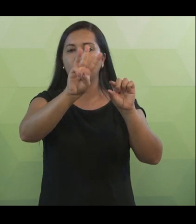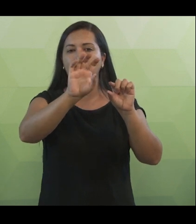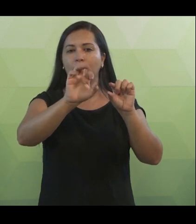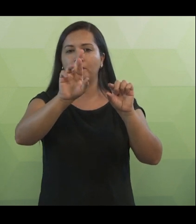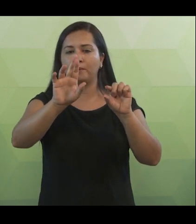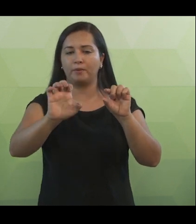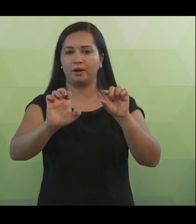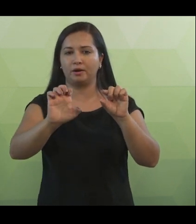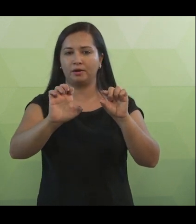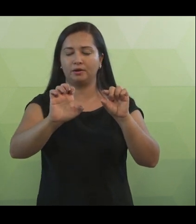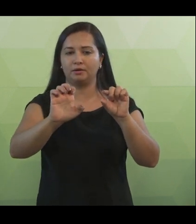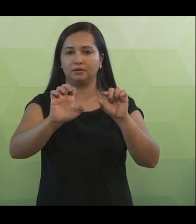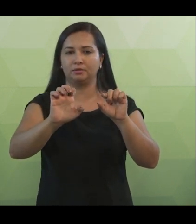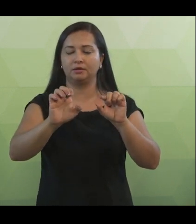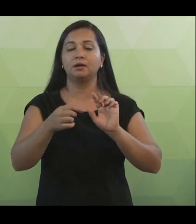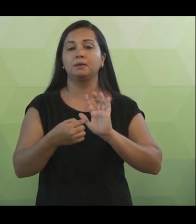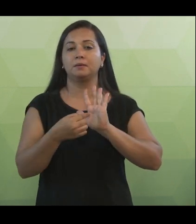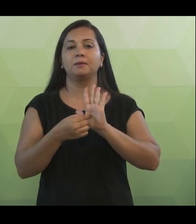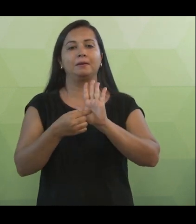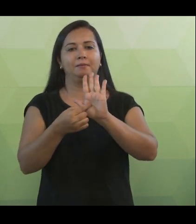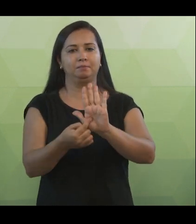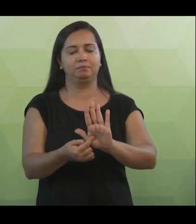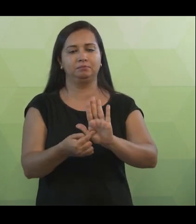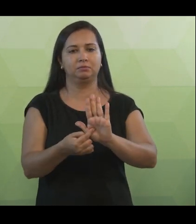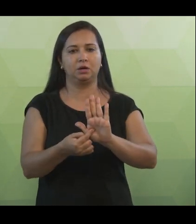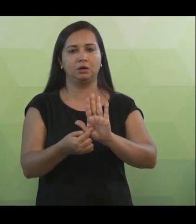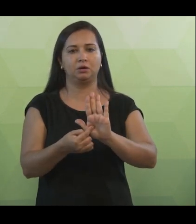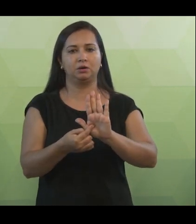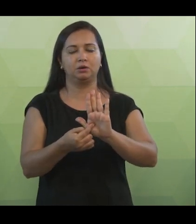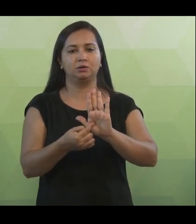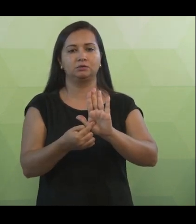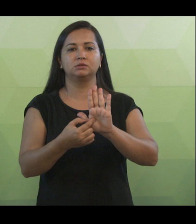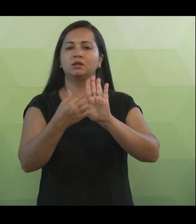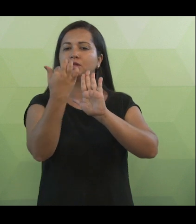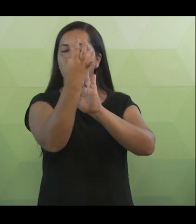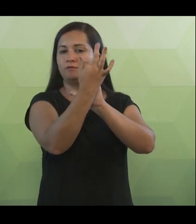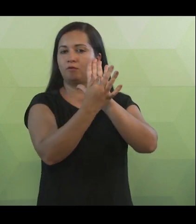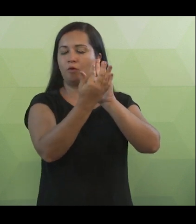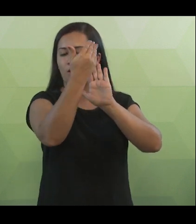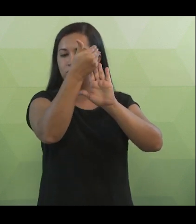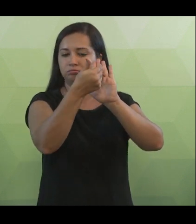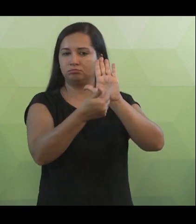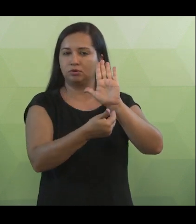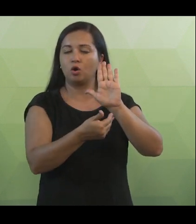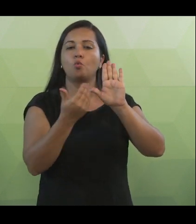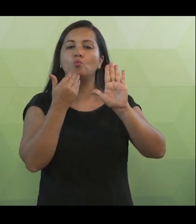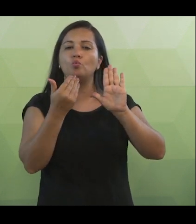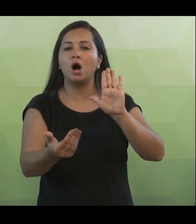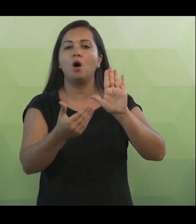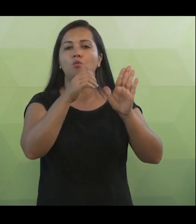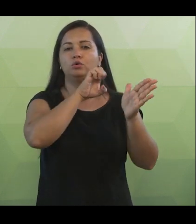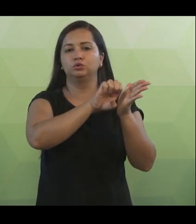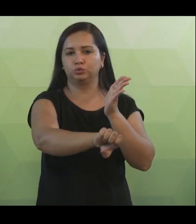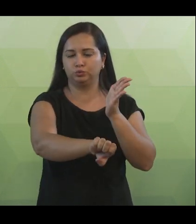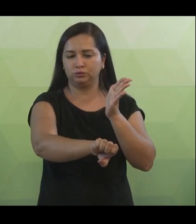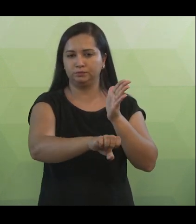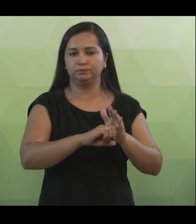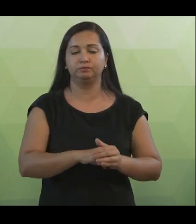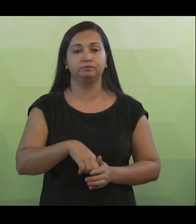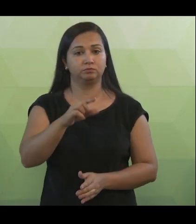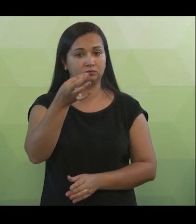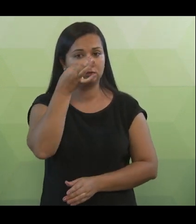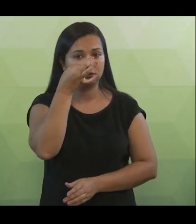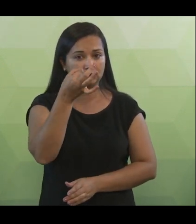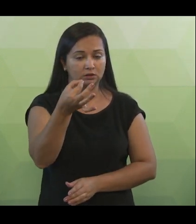a cláusula where especifica o registro ou os registros que devem ser excluídos. Mas